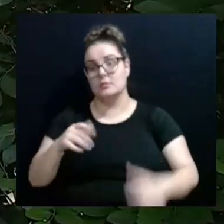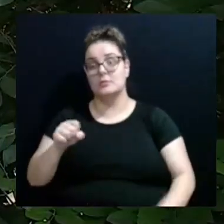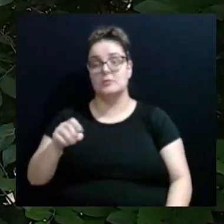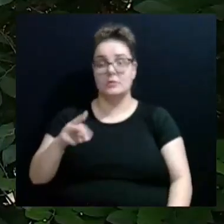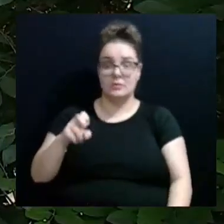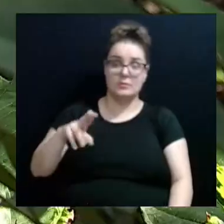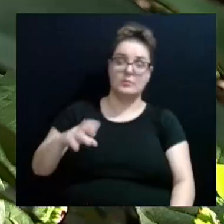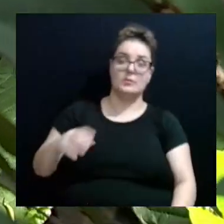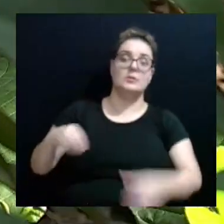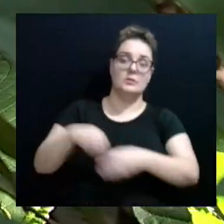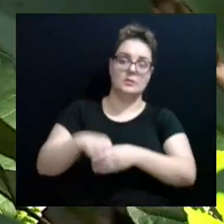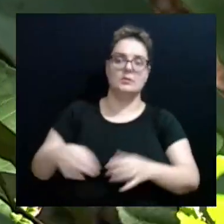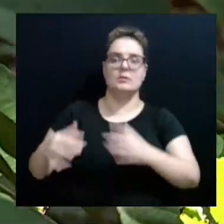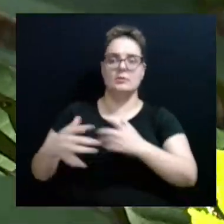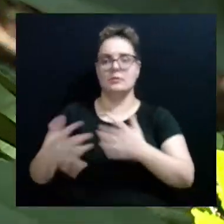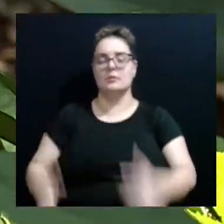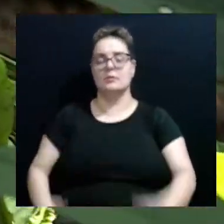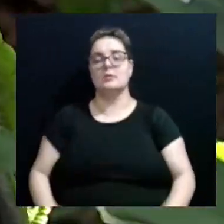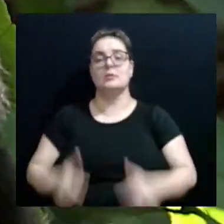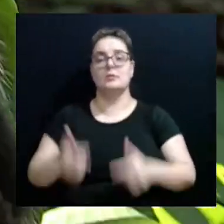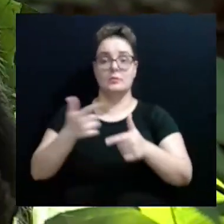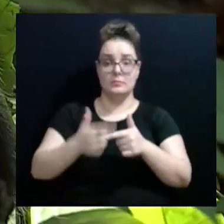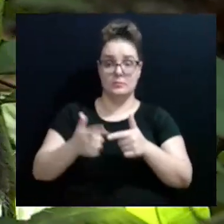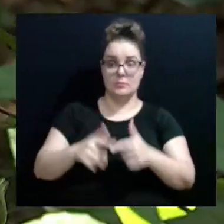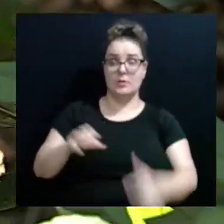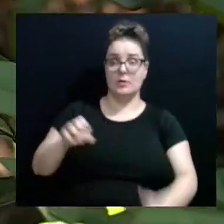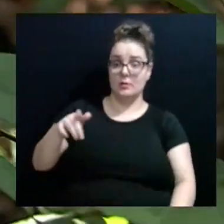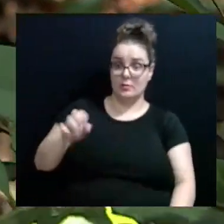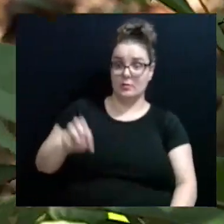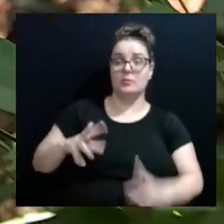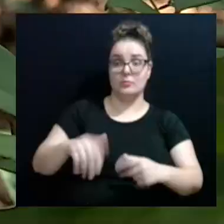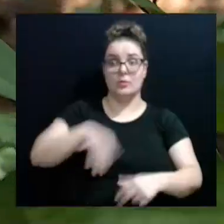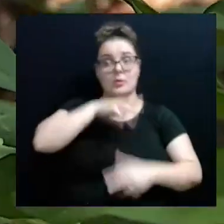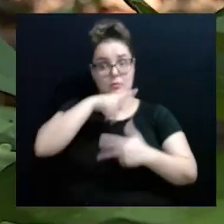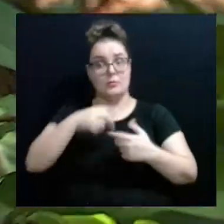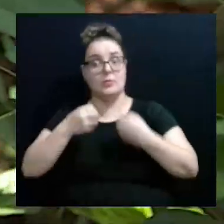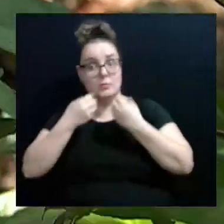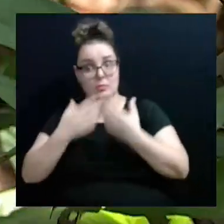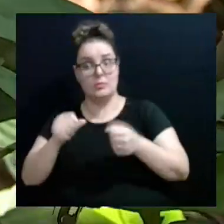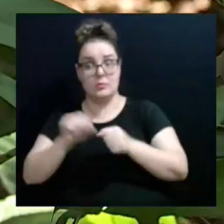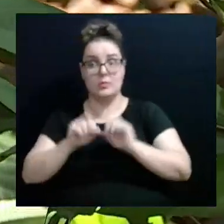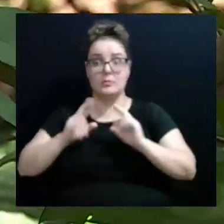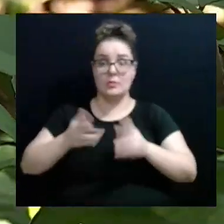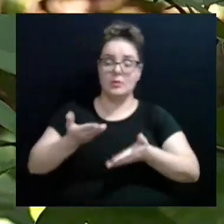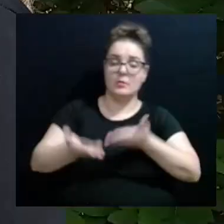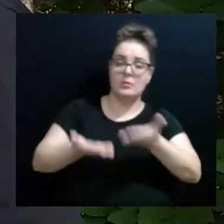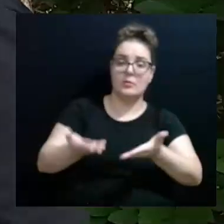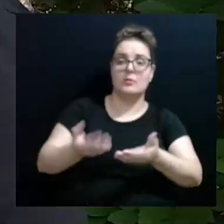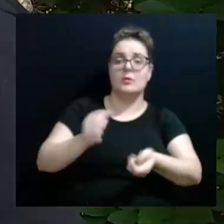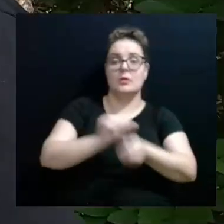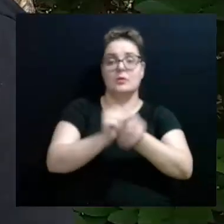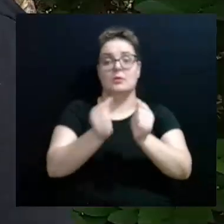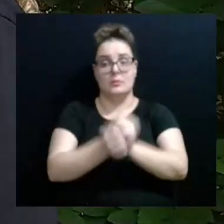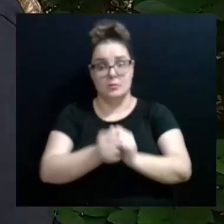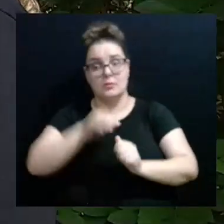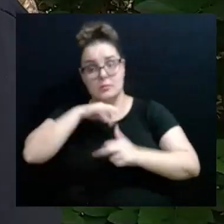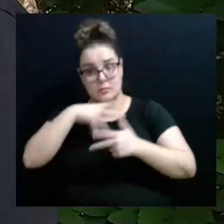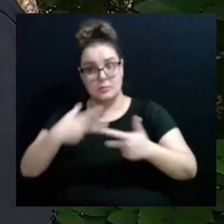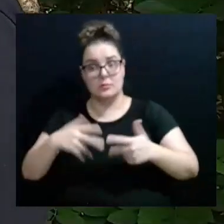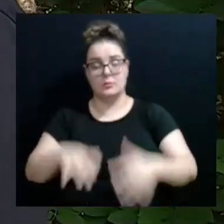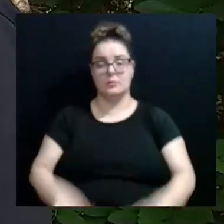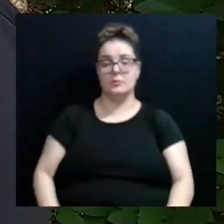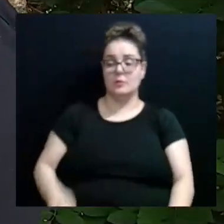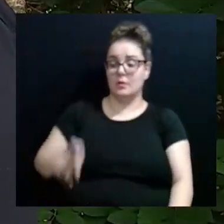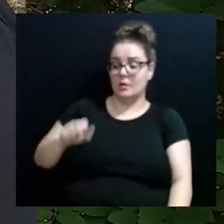um dos grandes problemas. A ONG Todo Bicho é Bom faz a diferença cuidando e reabilitando esses animais. Na reabilitação, eu